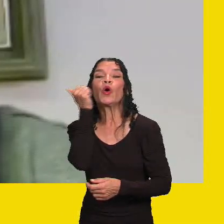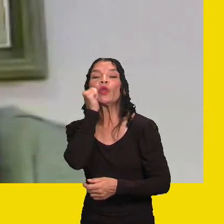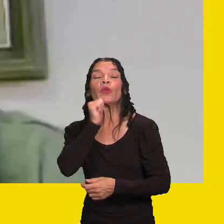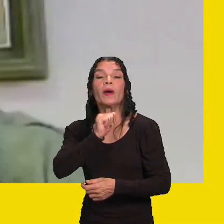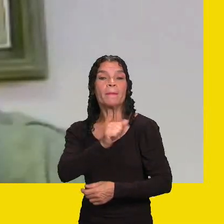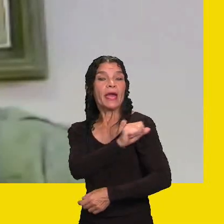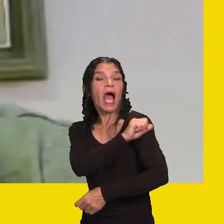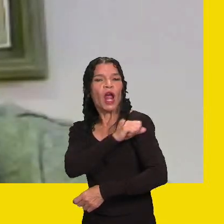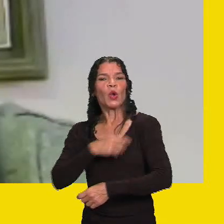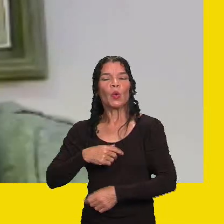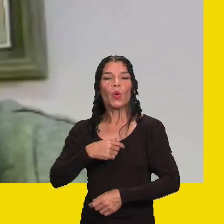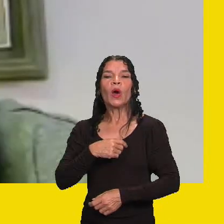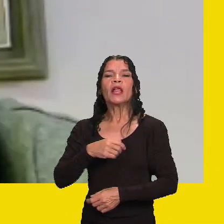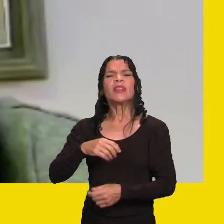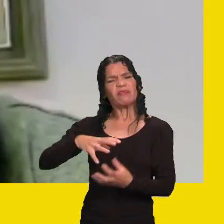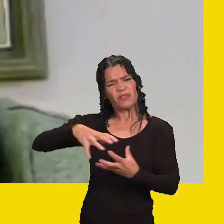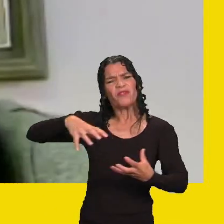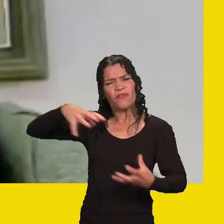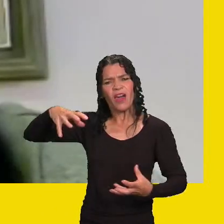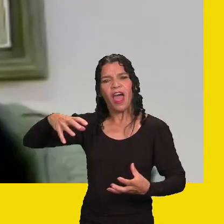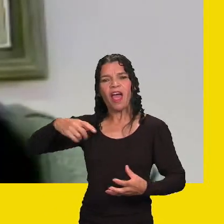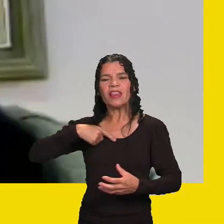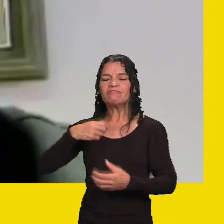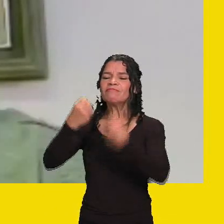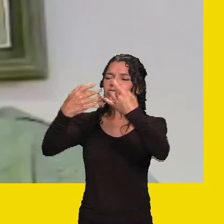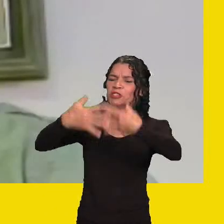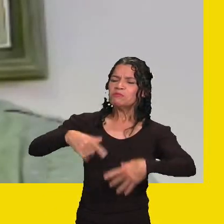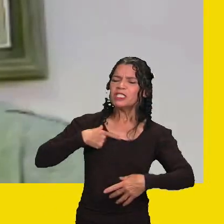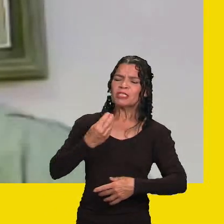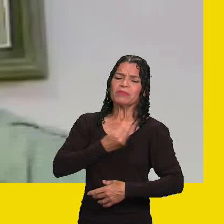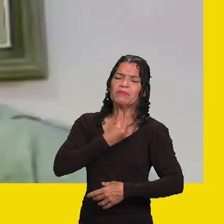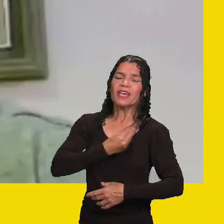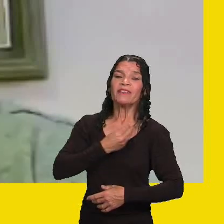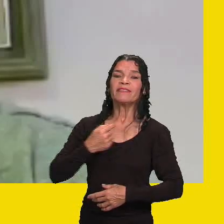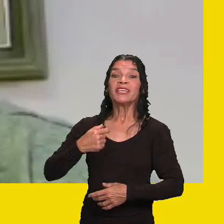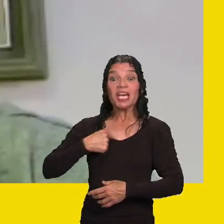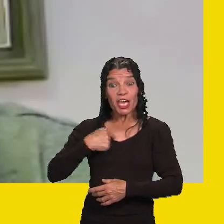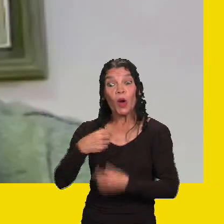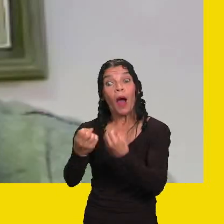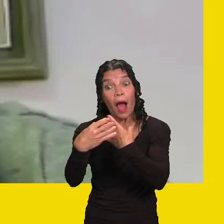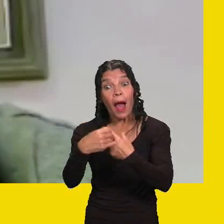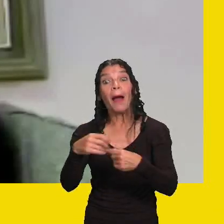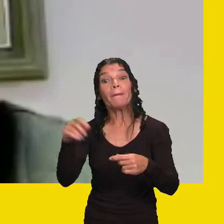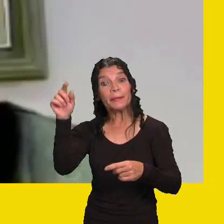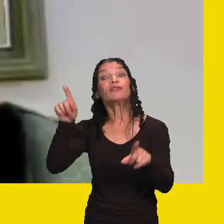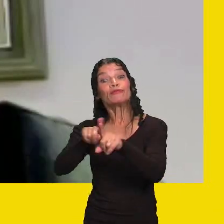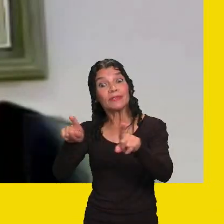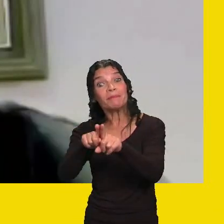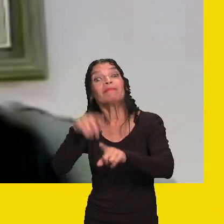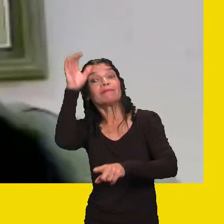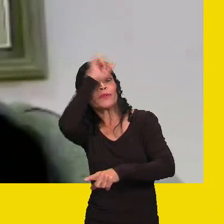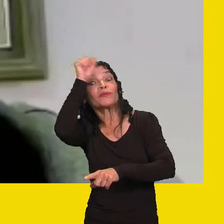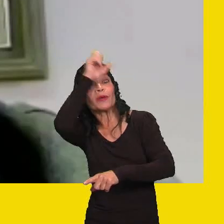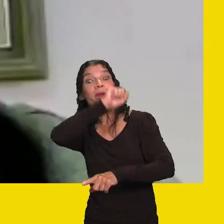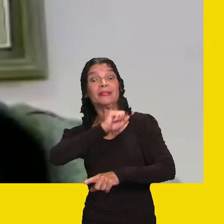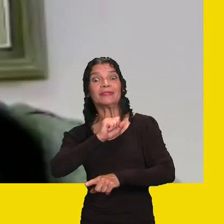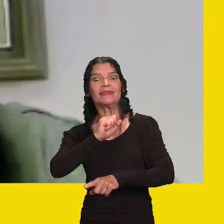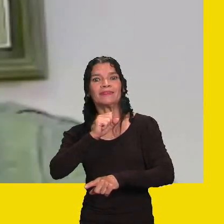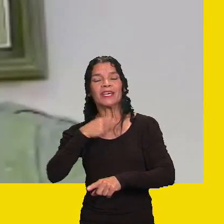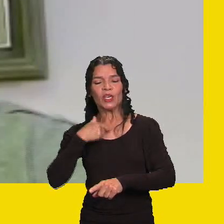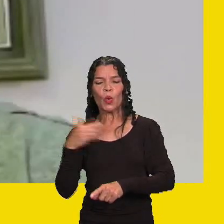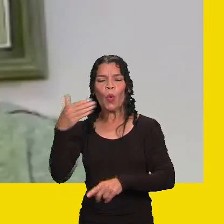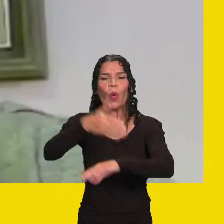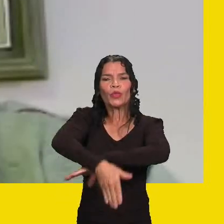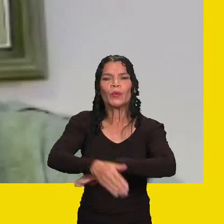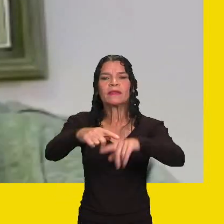rindo, apesar de eu conhecer a história de vida tão sofrida dela. Eu me alfabetizo todos os dias quando eu entro na minha sala